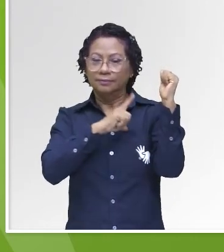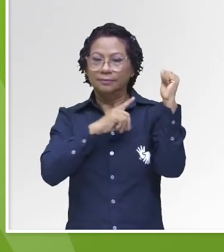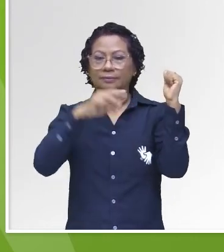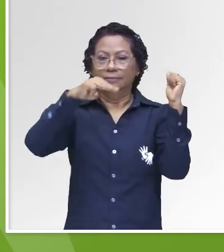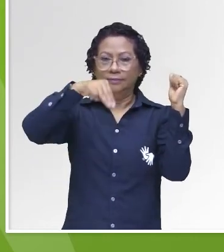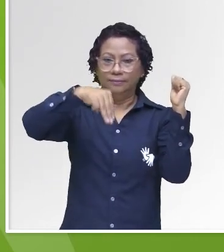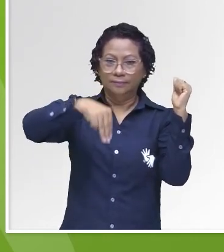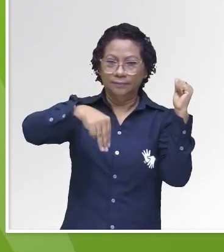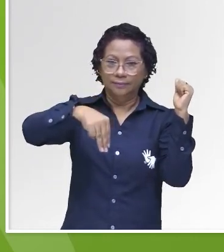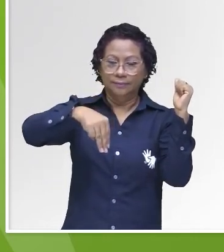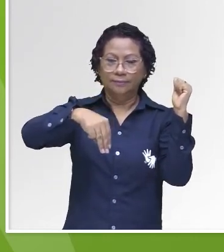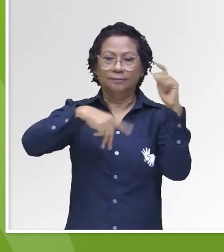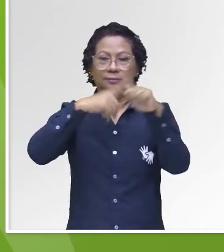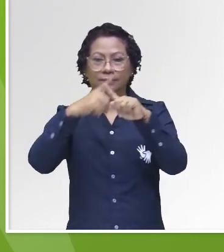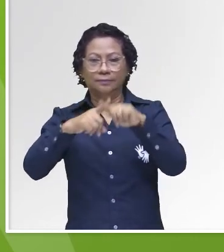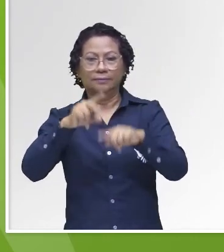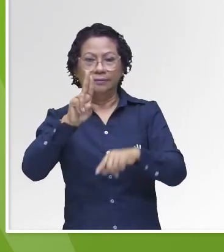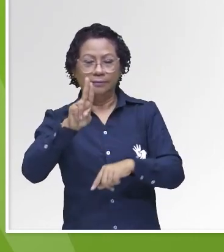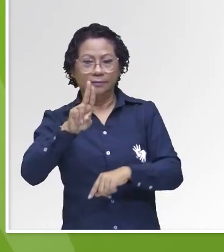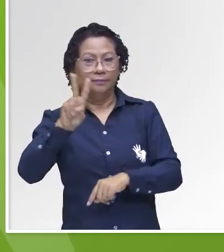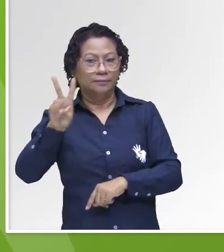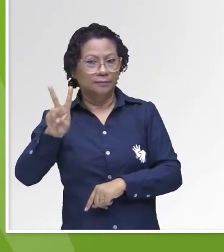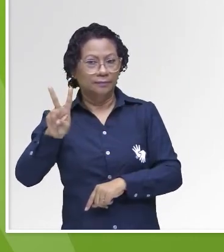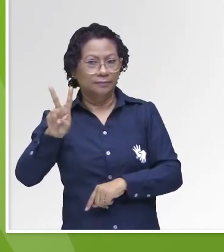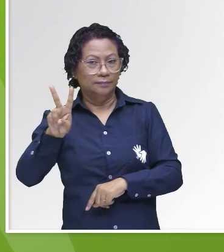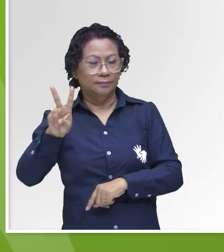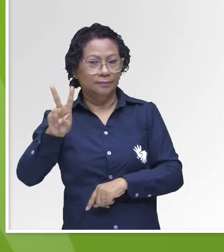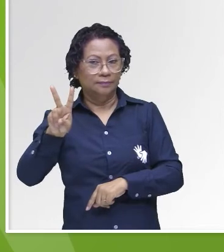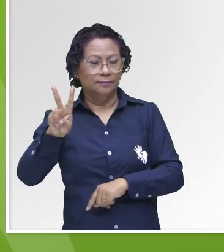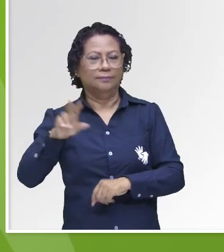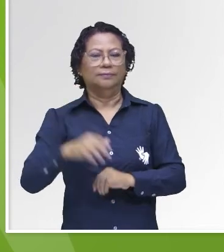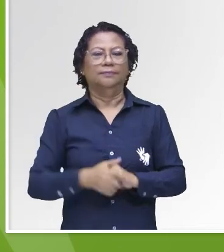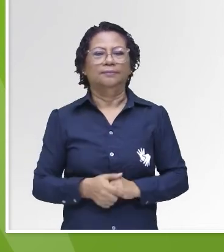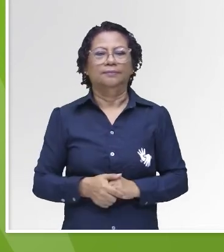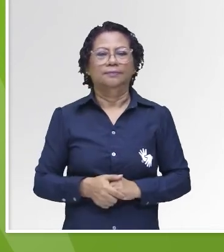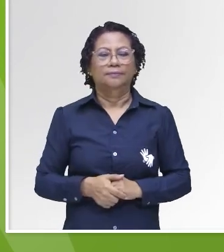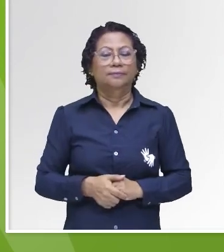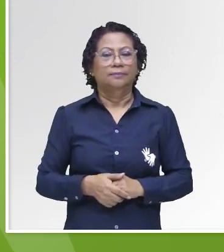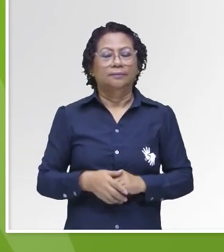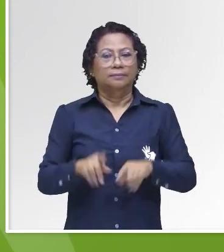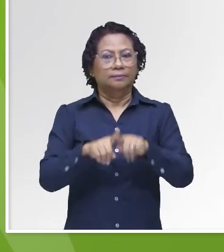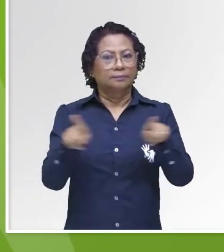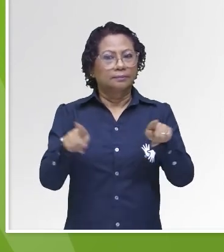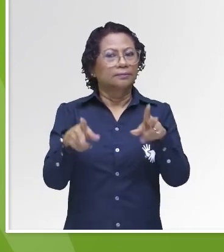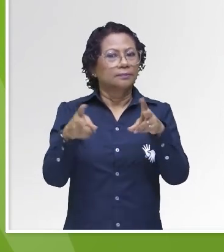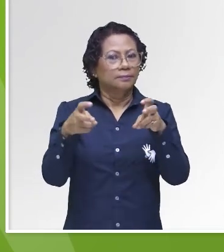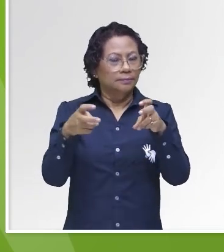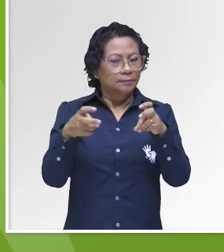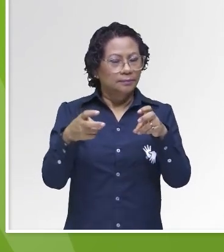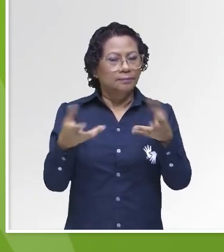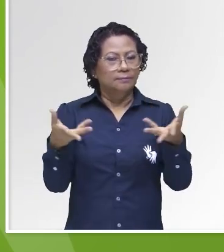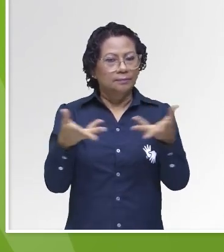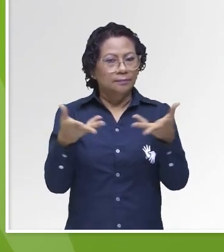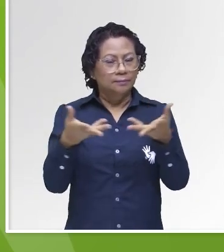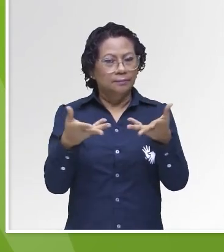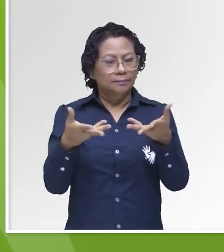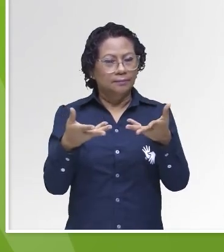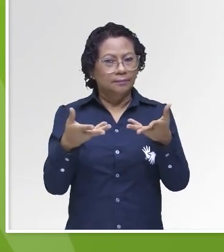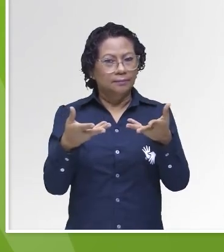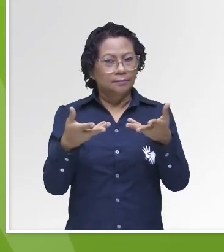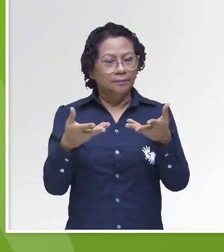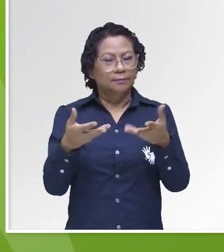Está aqui as equações do movimento uniformemente variado. Só que veja bem, Y aqui é a nossa altura, tá